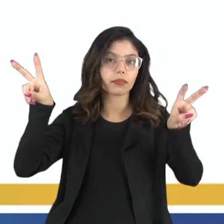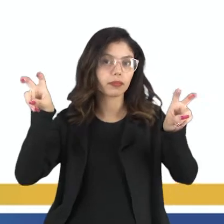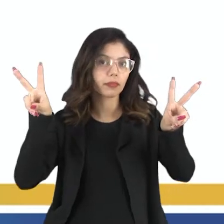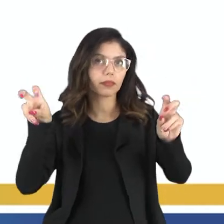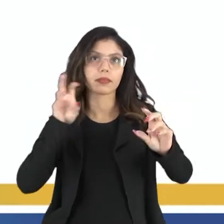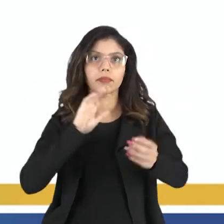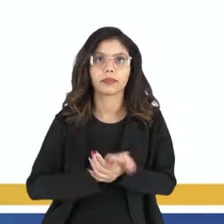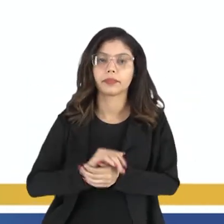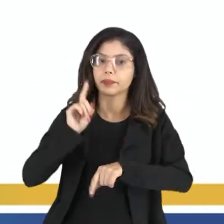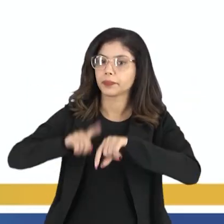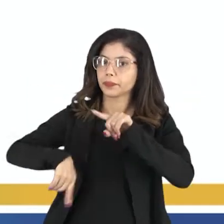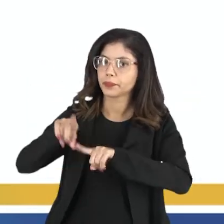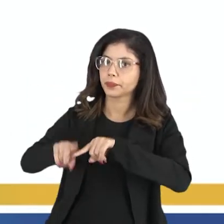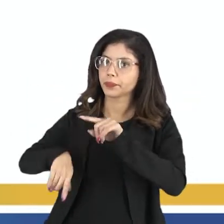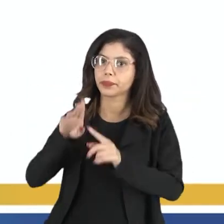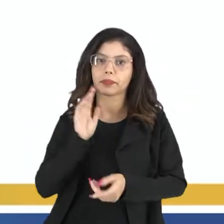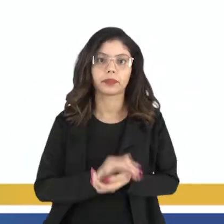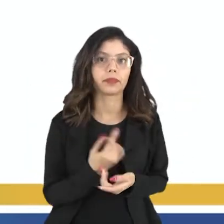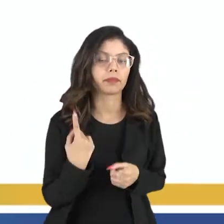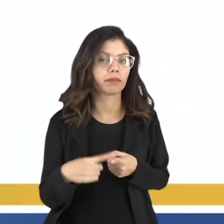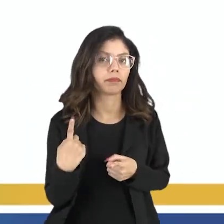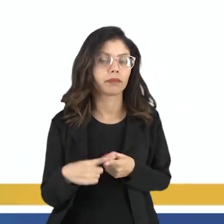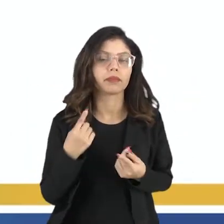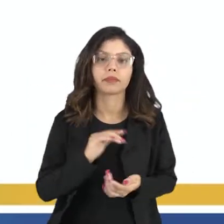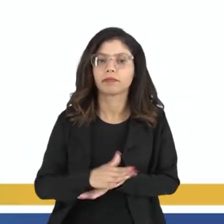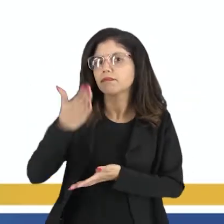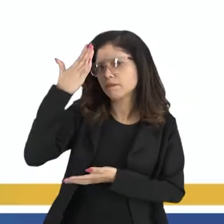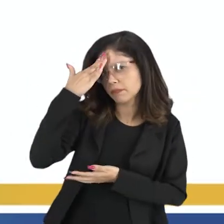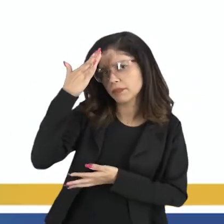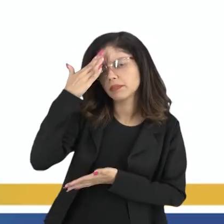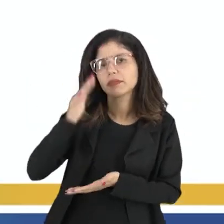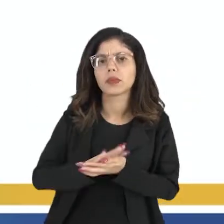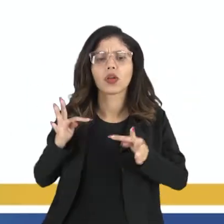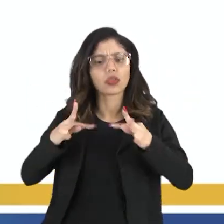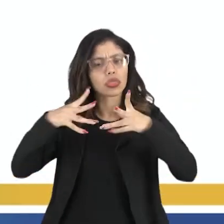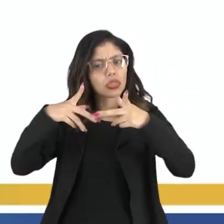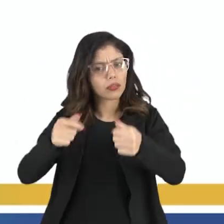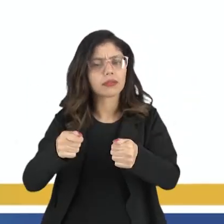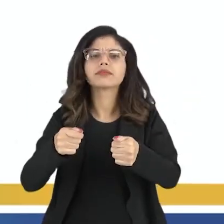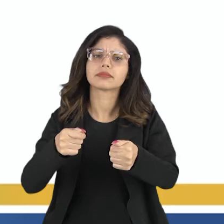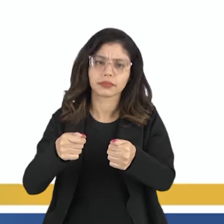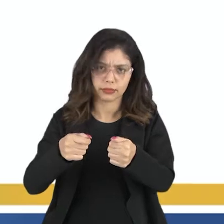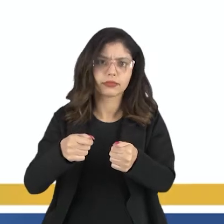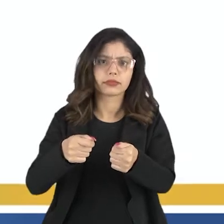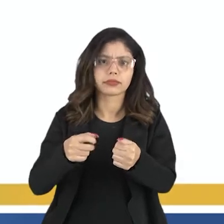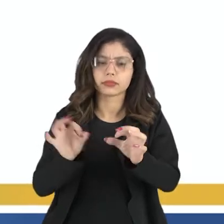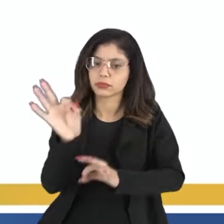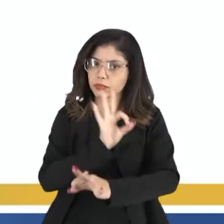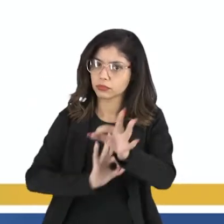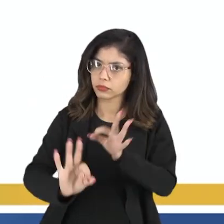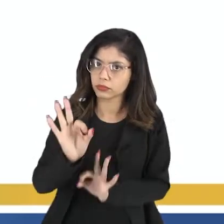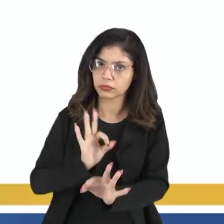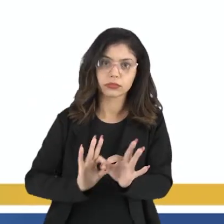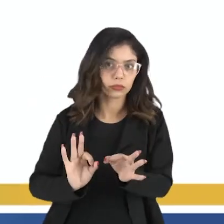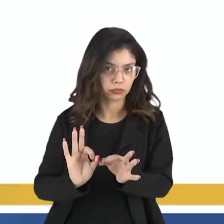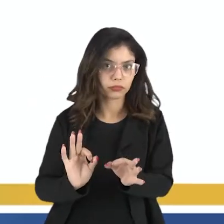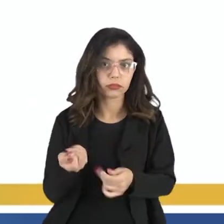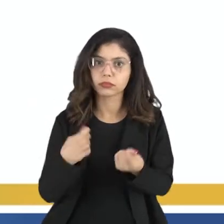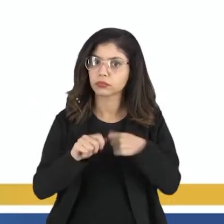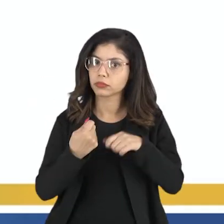teórico materialista pelo fato de ter compreendido toda a dinâmica e toda a organização